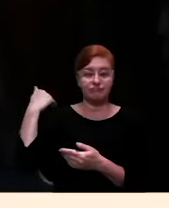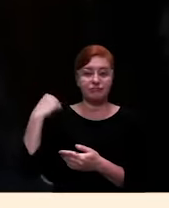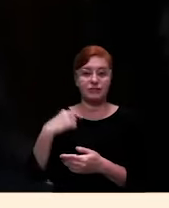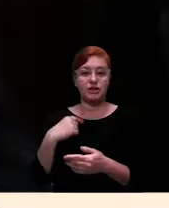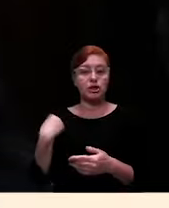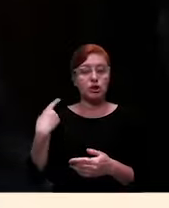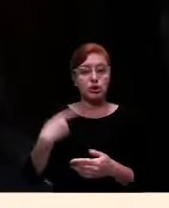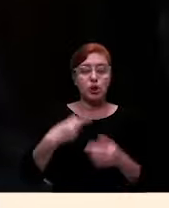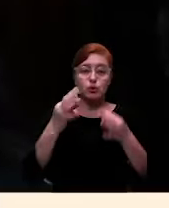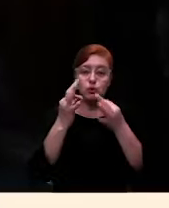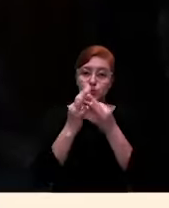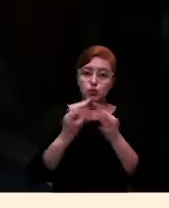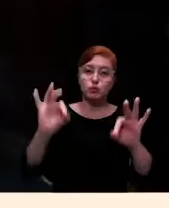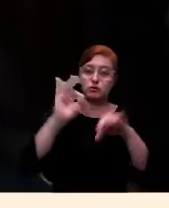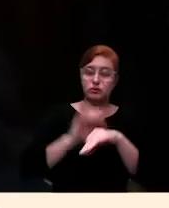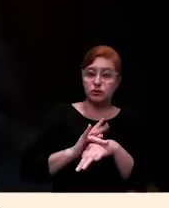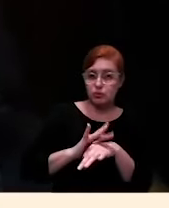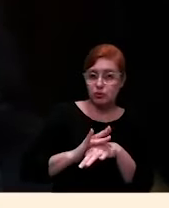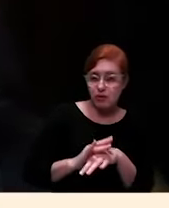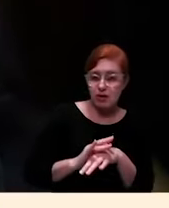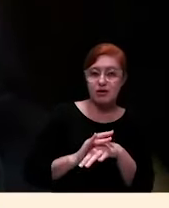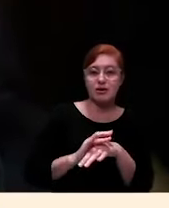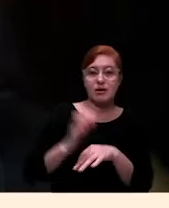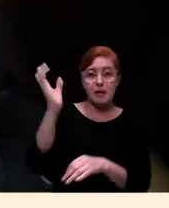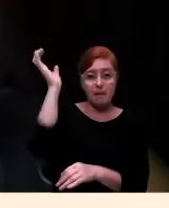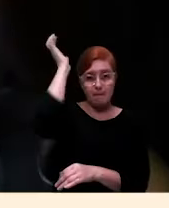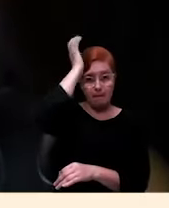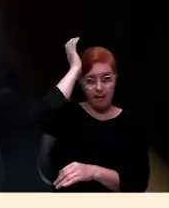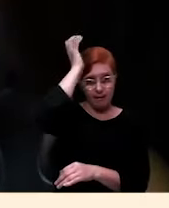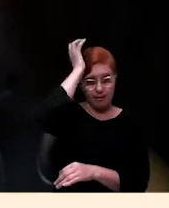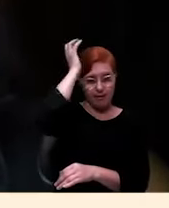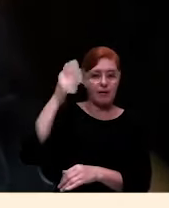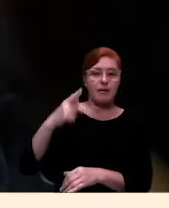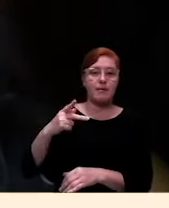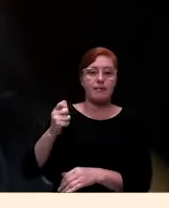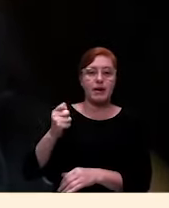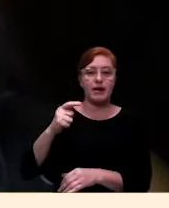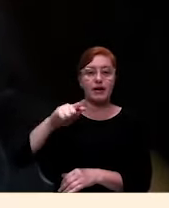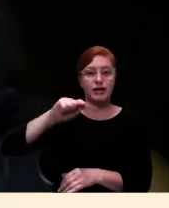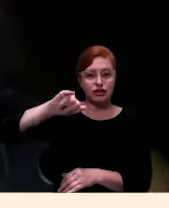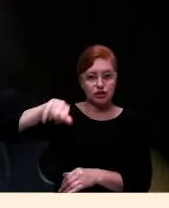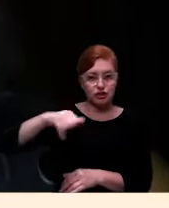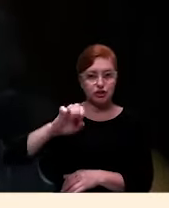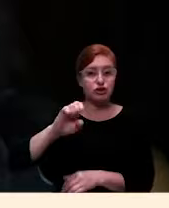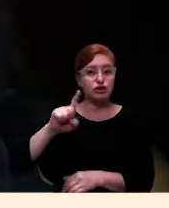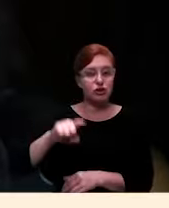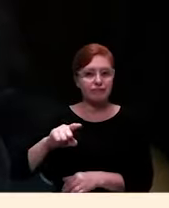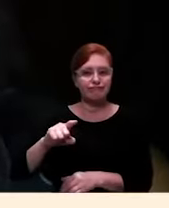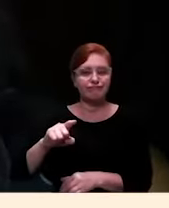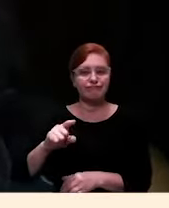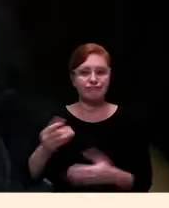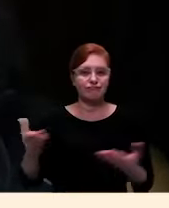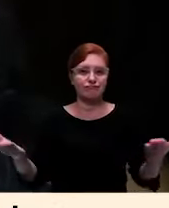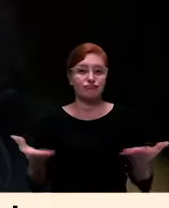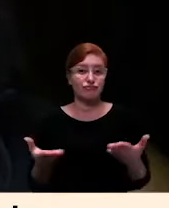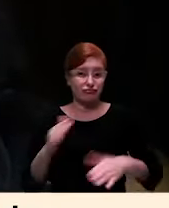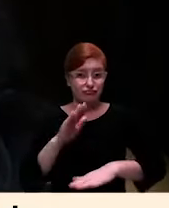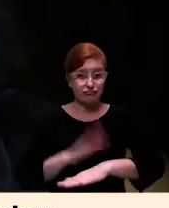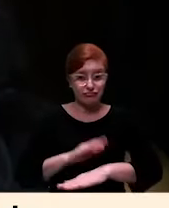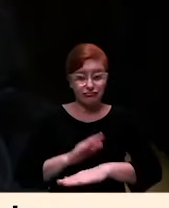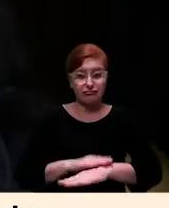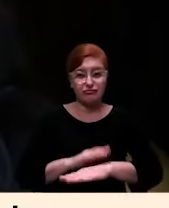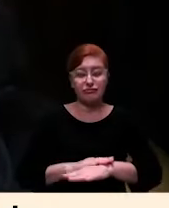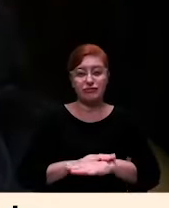a gente se curava através dos pajés, mas hoje em dia, com a atualidade, meio